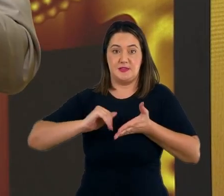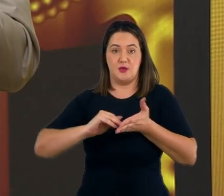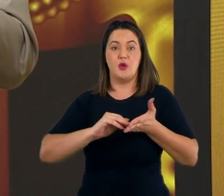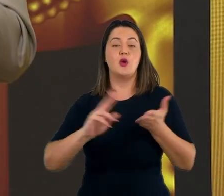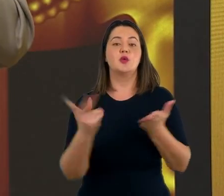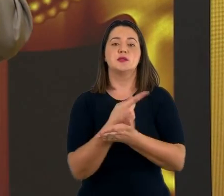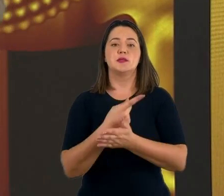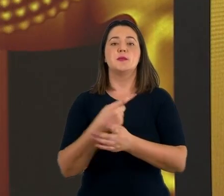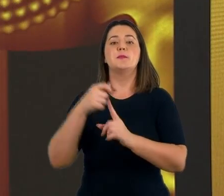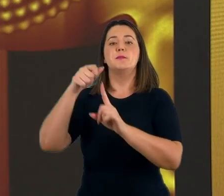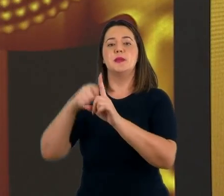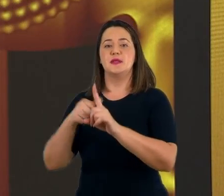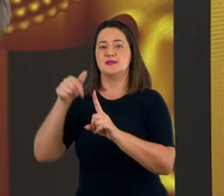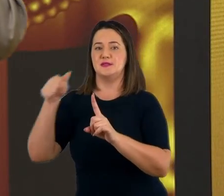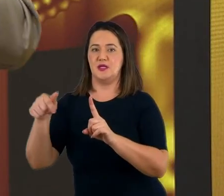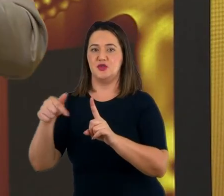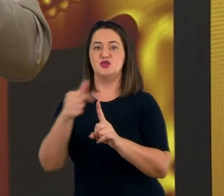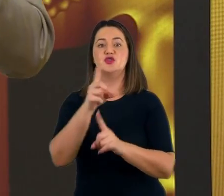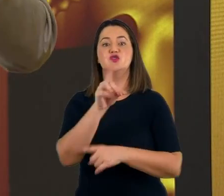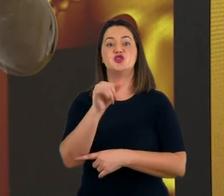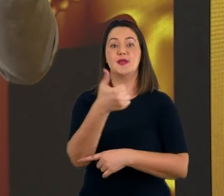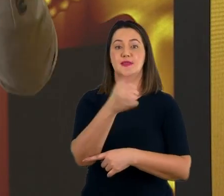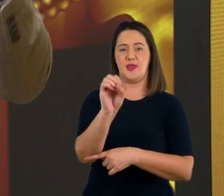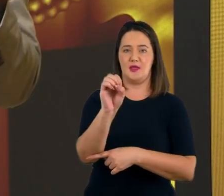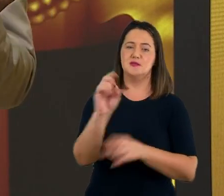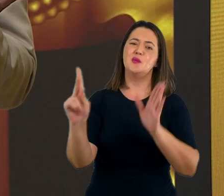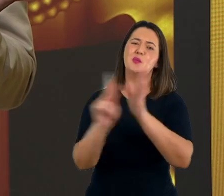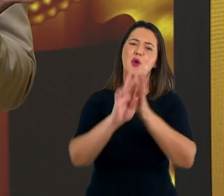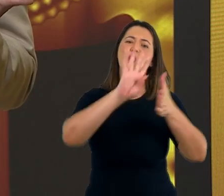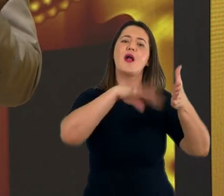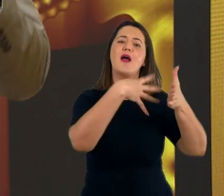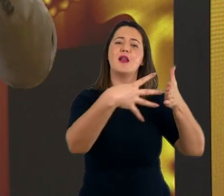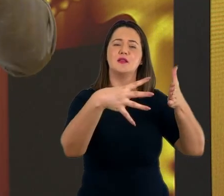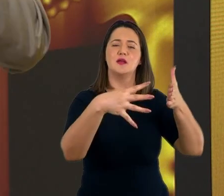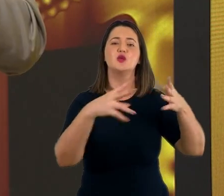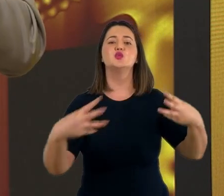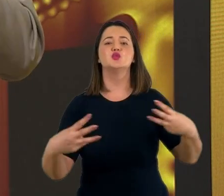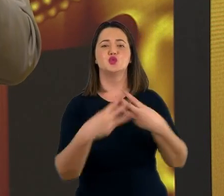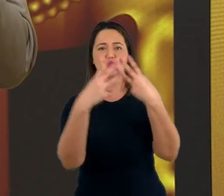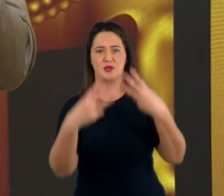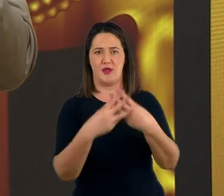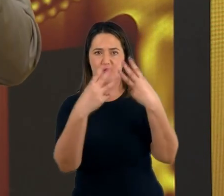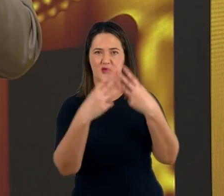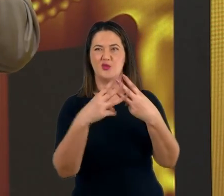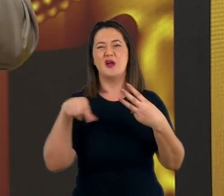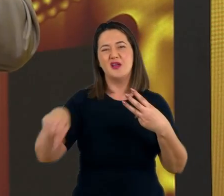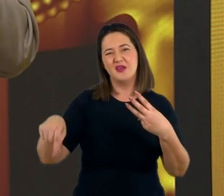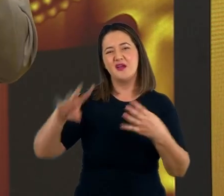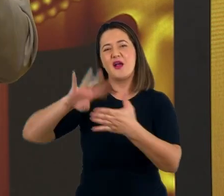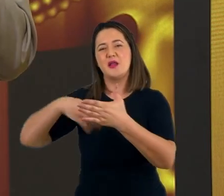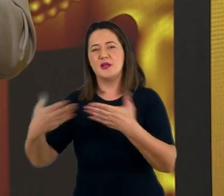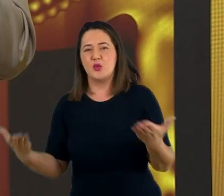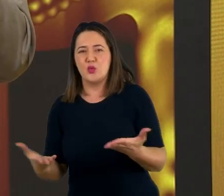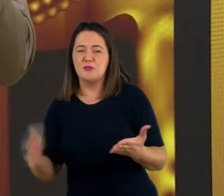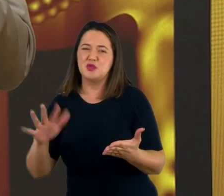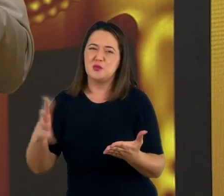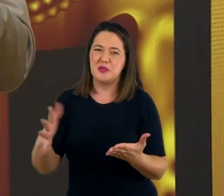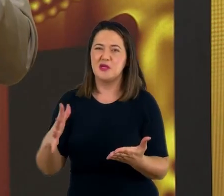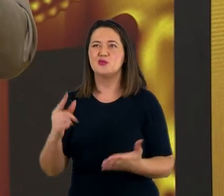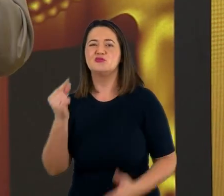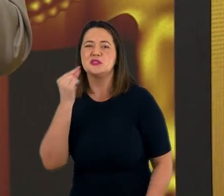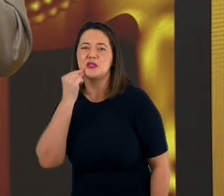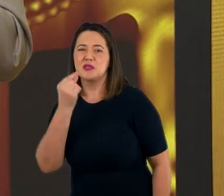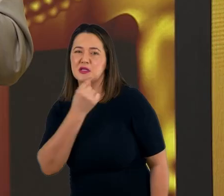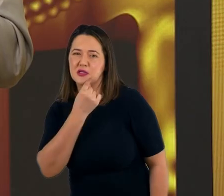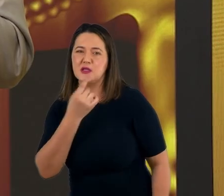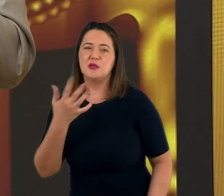expiação acontecia então no 10º dia do 7º mês, de acordo com o calendário judaico. No nosso calendário seria algo entre os meses de